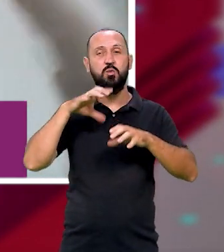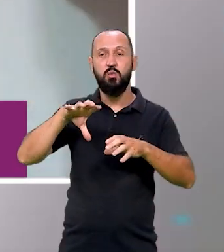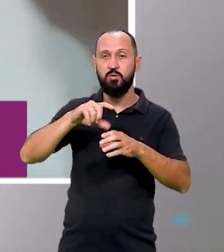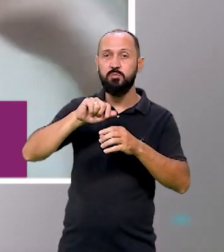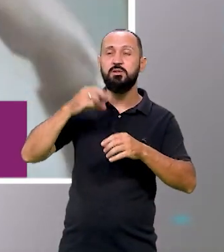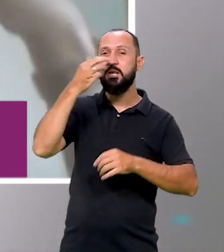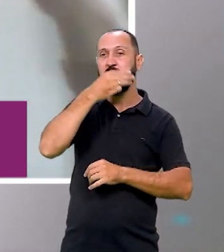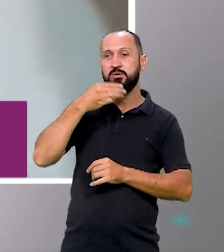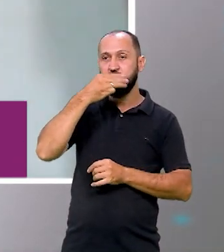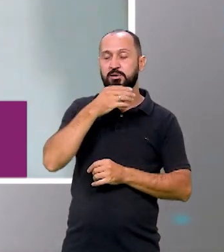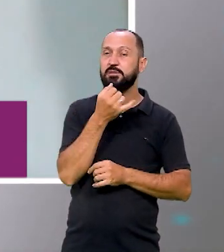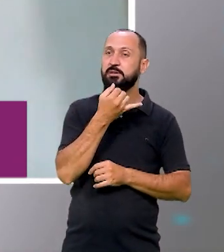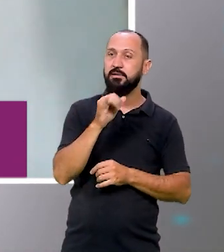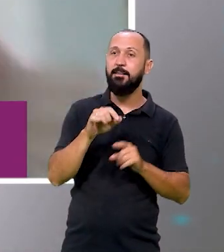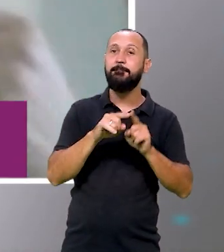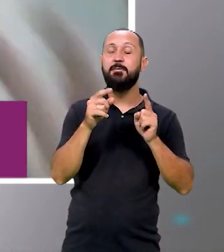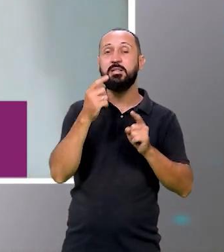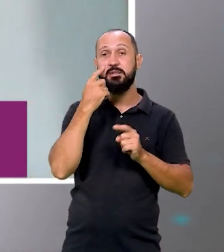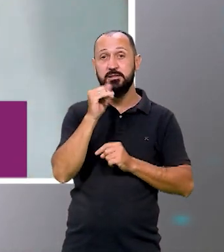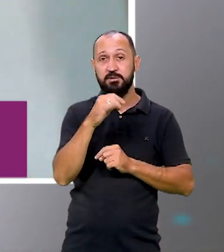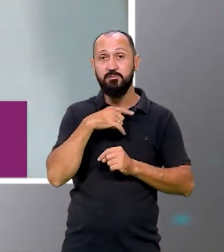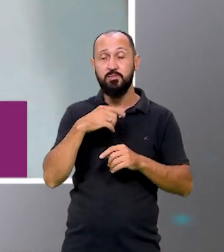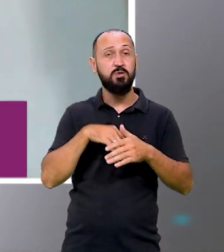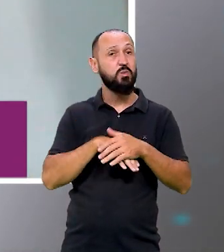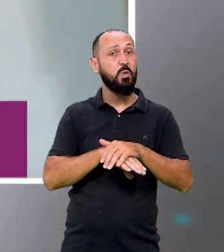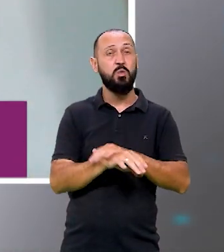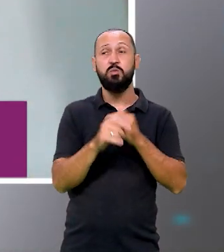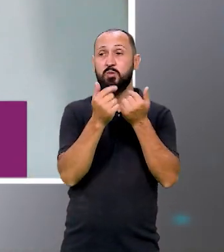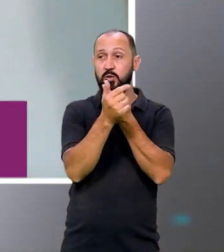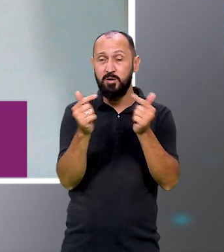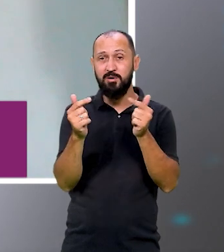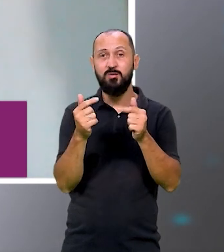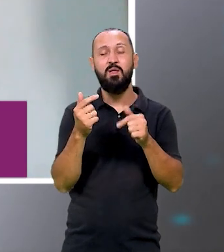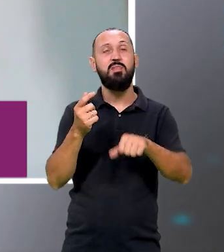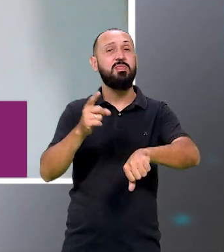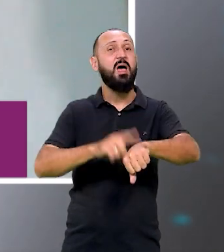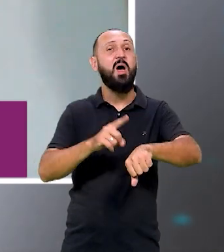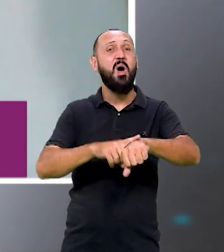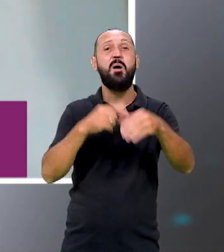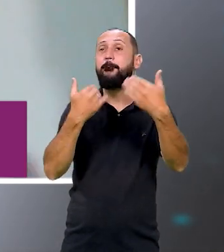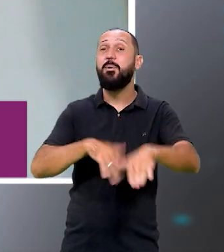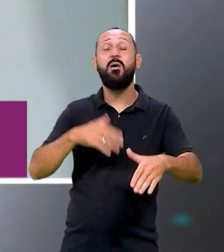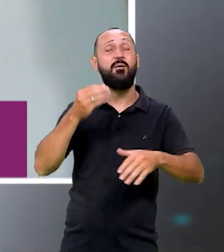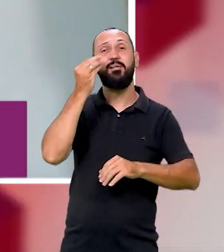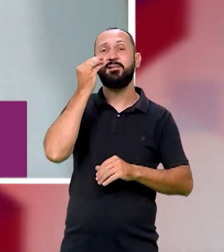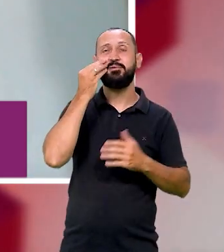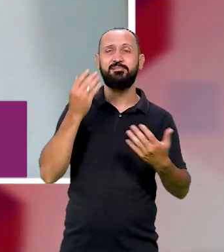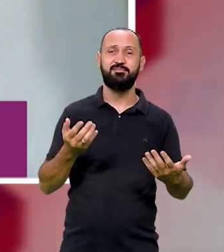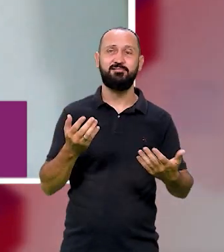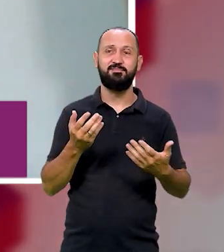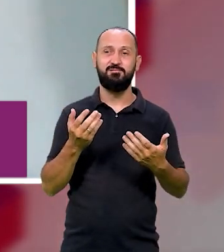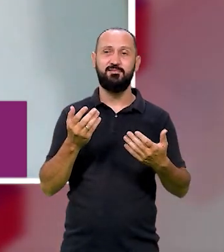alguma viagem, uma prova, a gente fica ansiosa e solta o intestino, isso acontece muito, e não deixe para fazer isso no dia da prova.